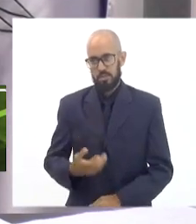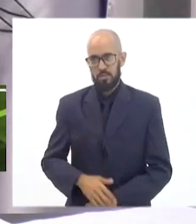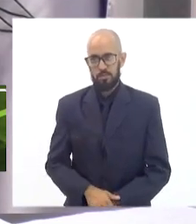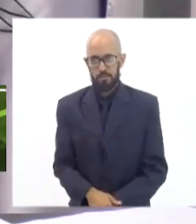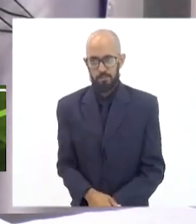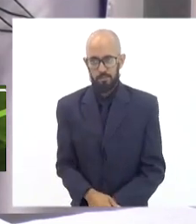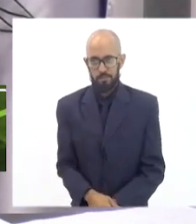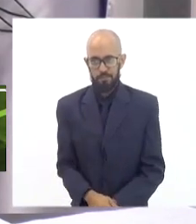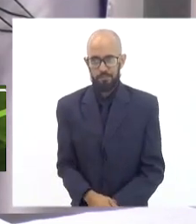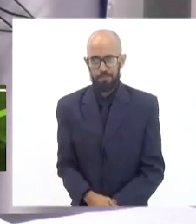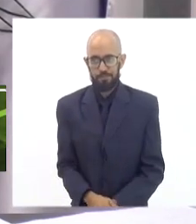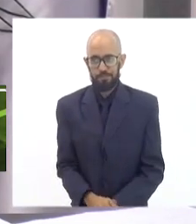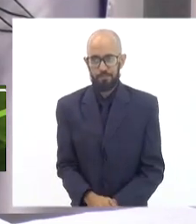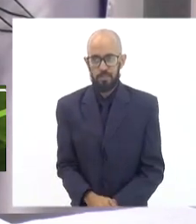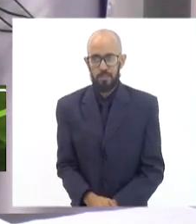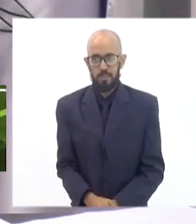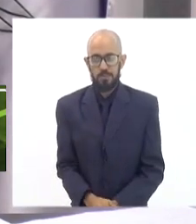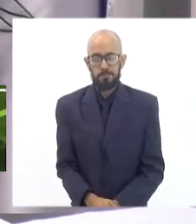a representar